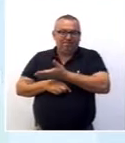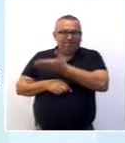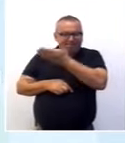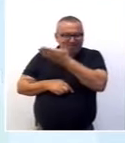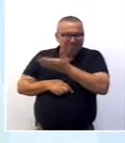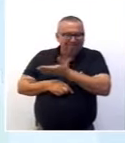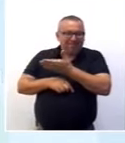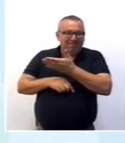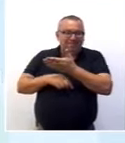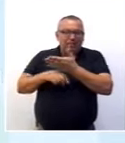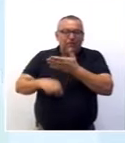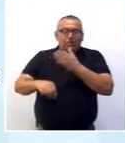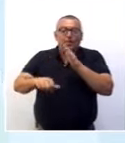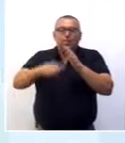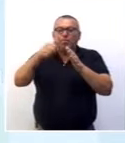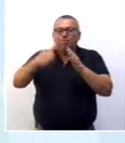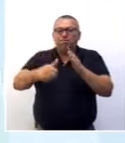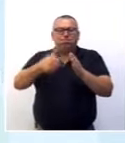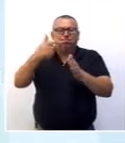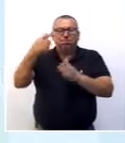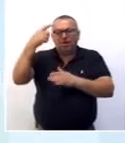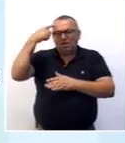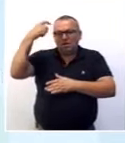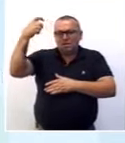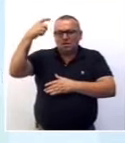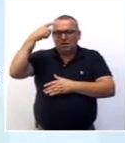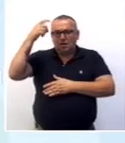Uma das primeiras ideias que nós vamos